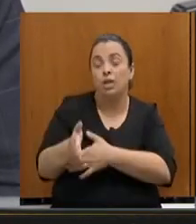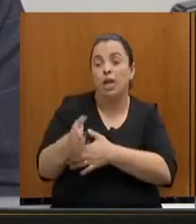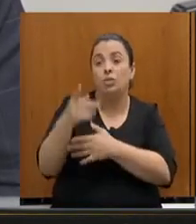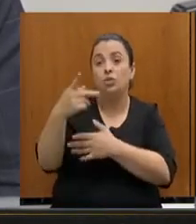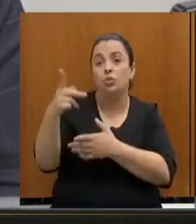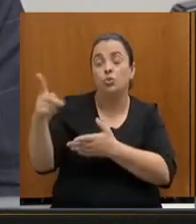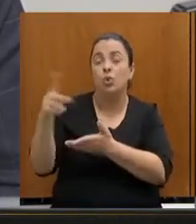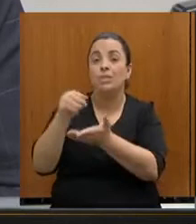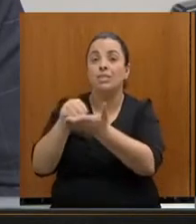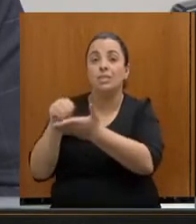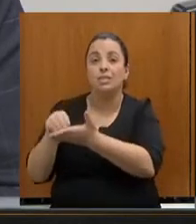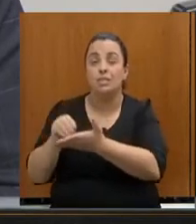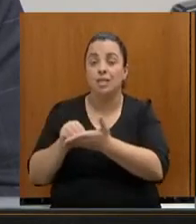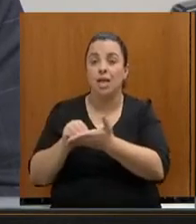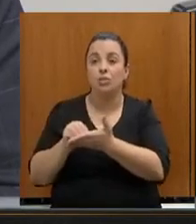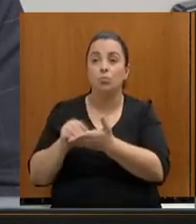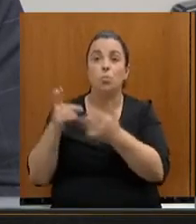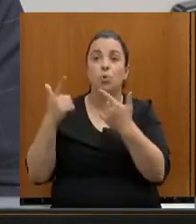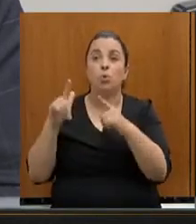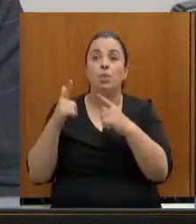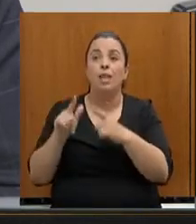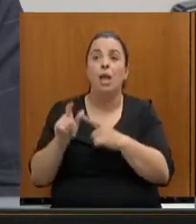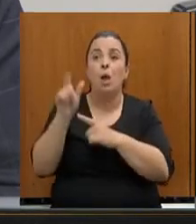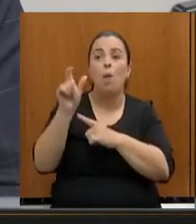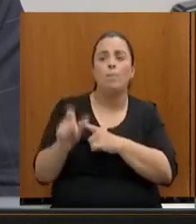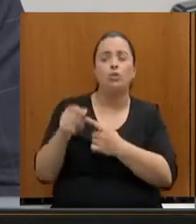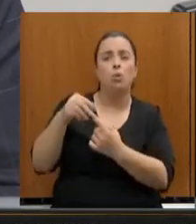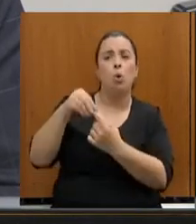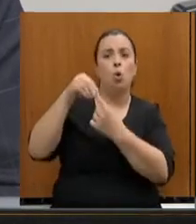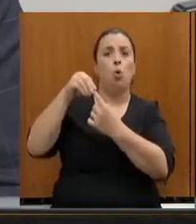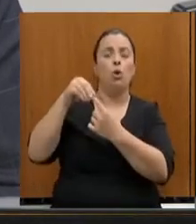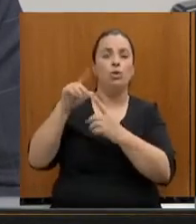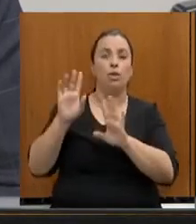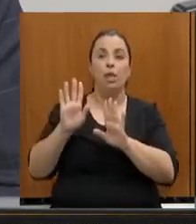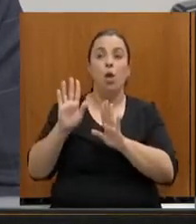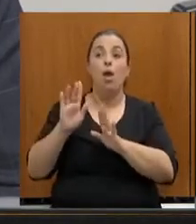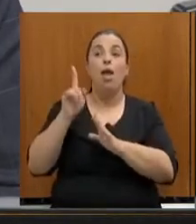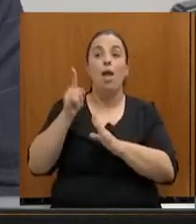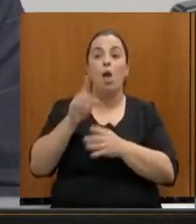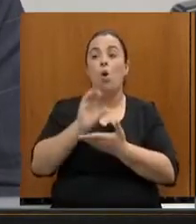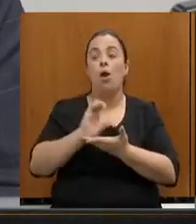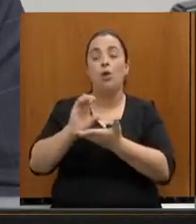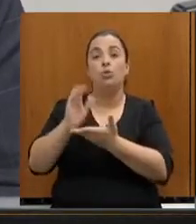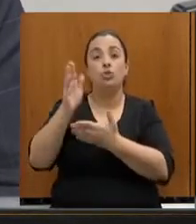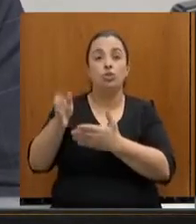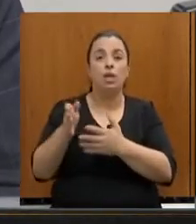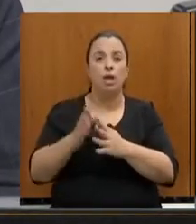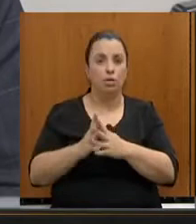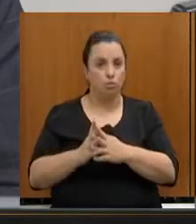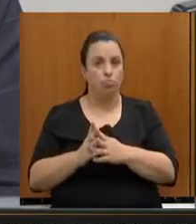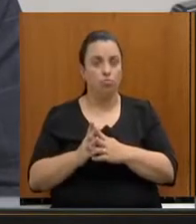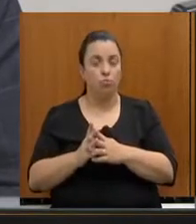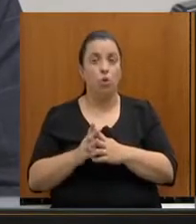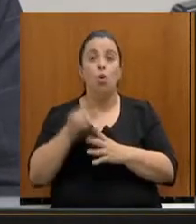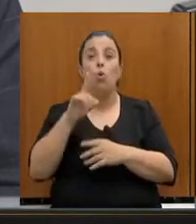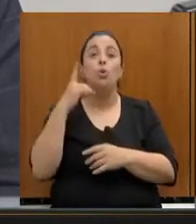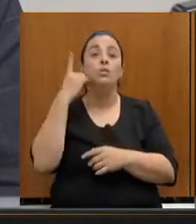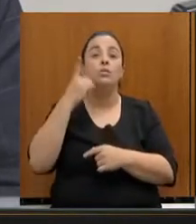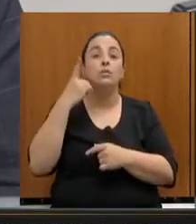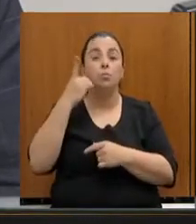tenha autor específico é um recurso direto os deputados abriram mão